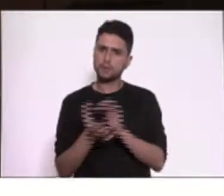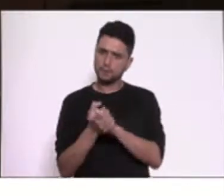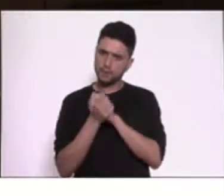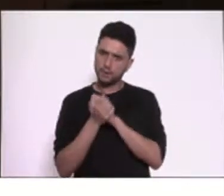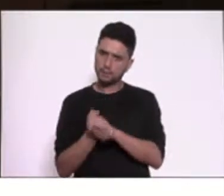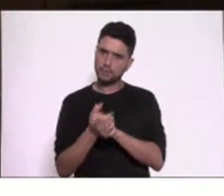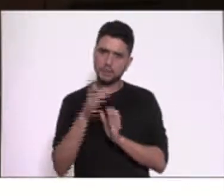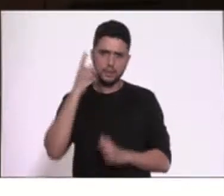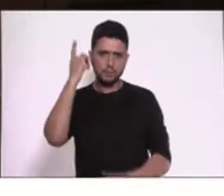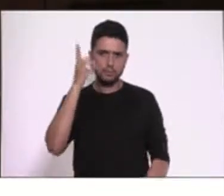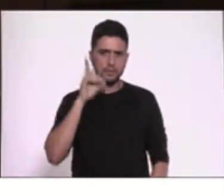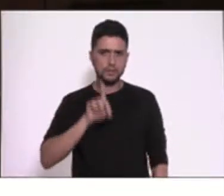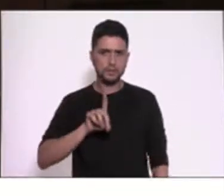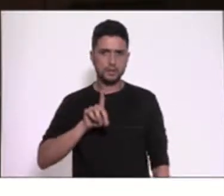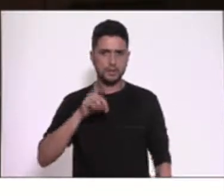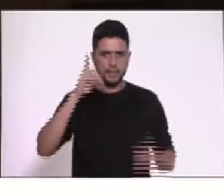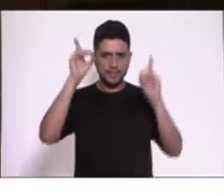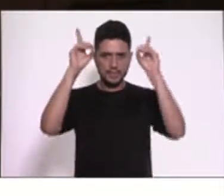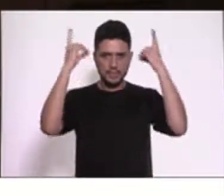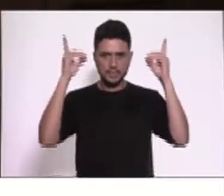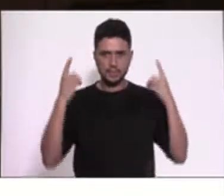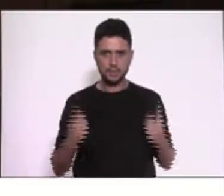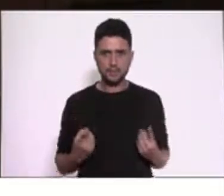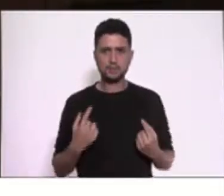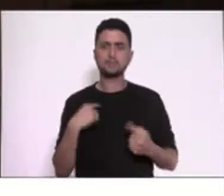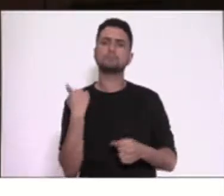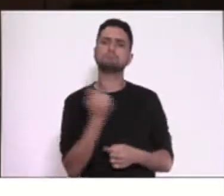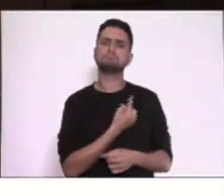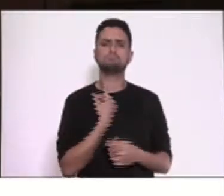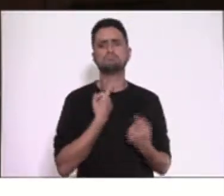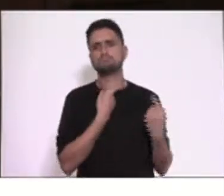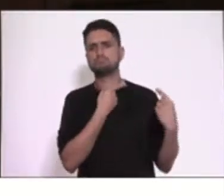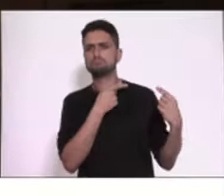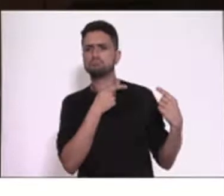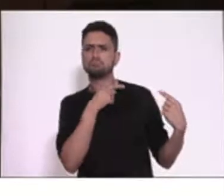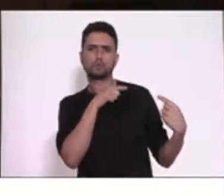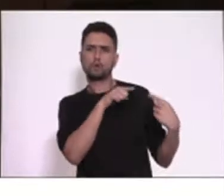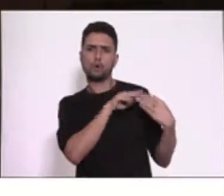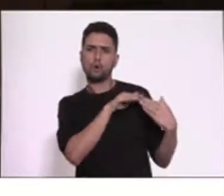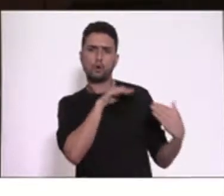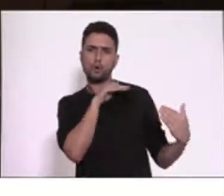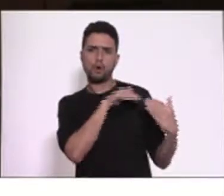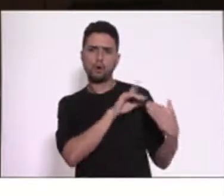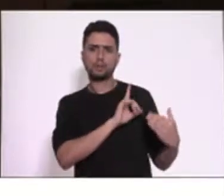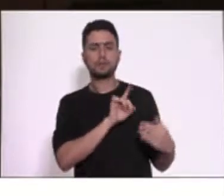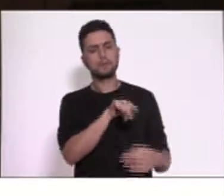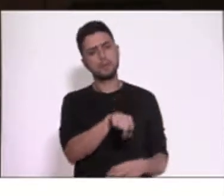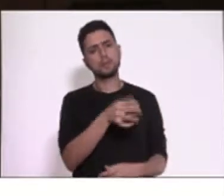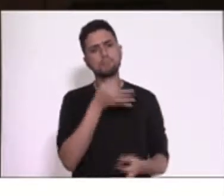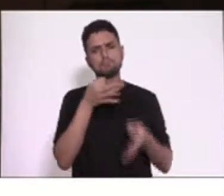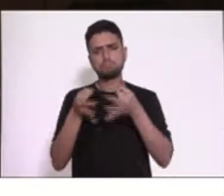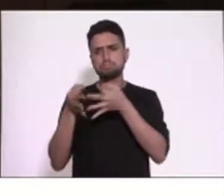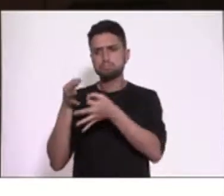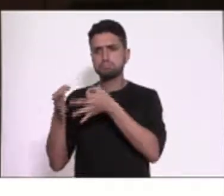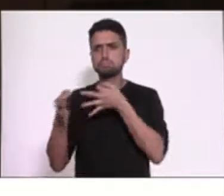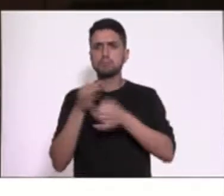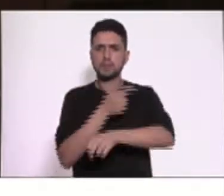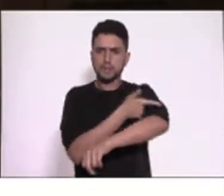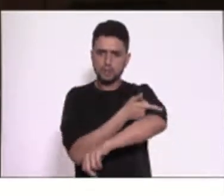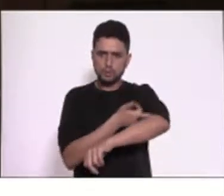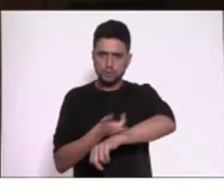Dani Monteiro, que mesmo a gente discordando muito, expôs os seus argumentos de forma educada,